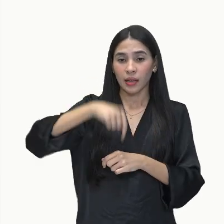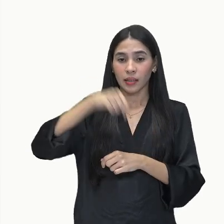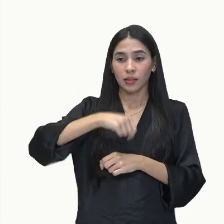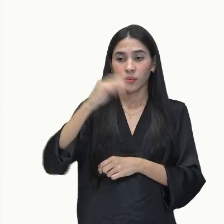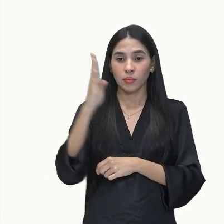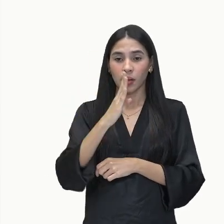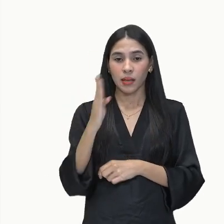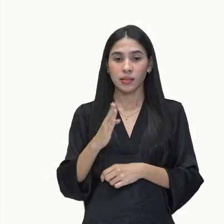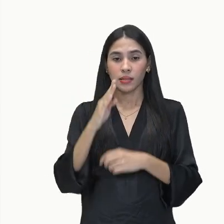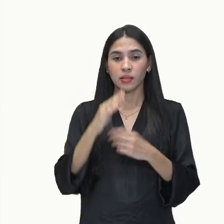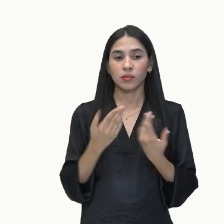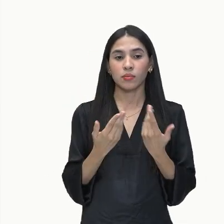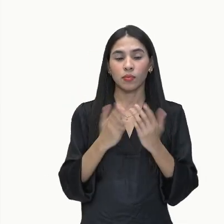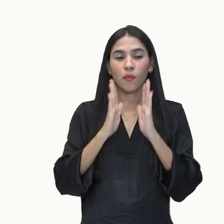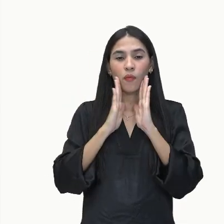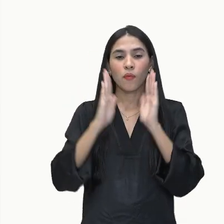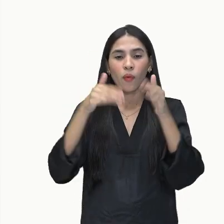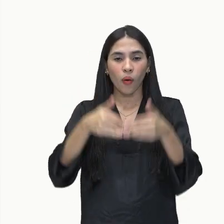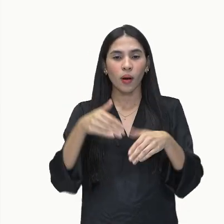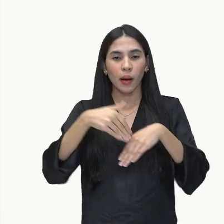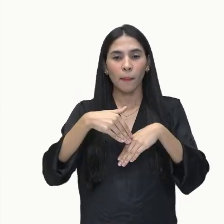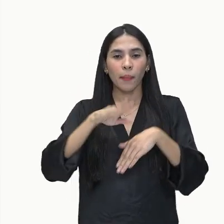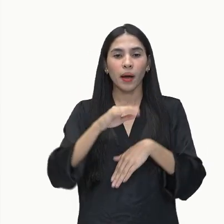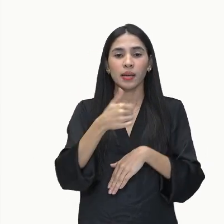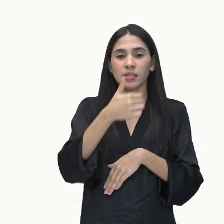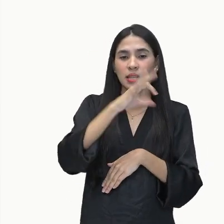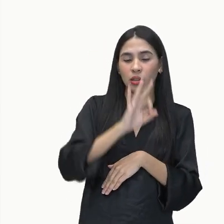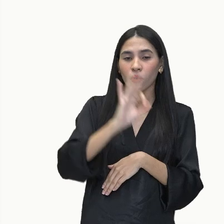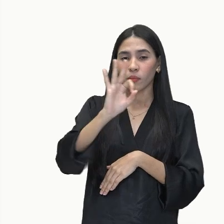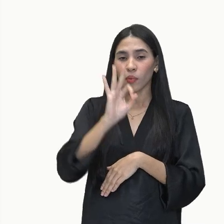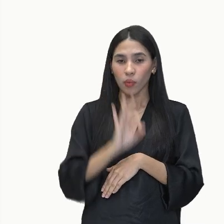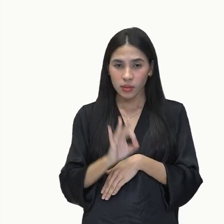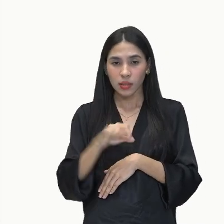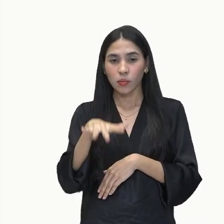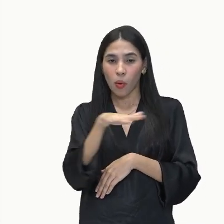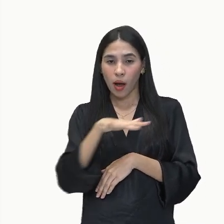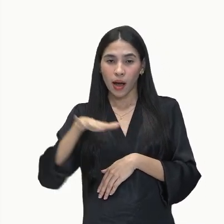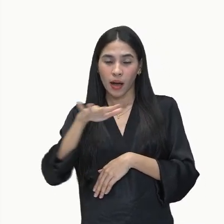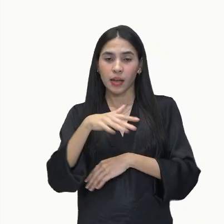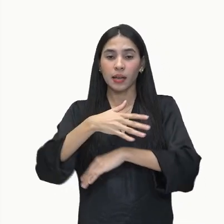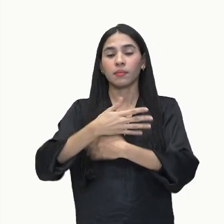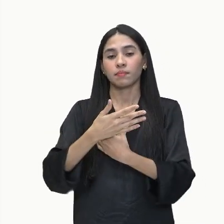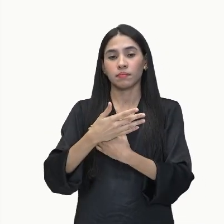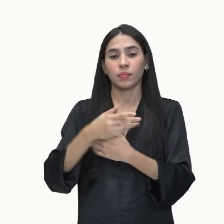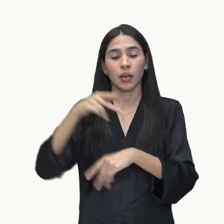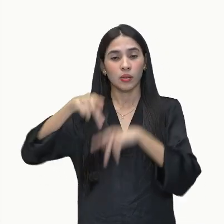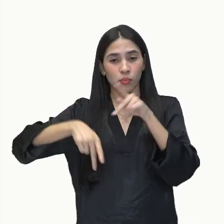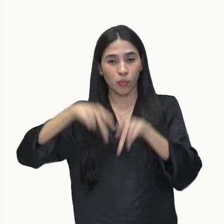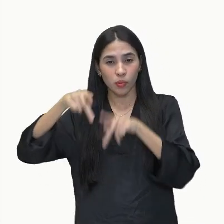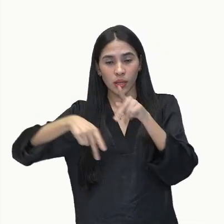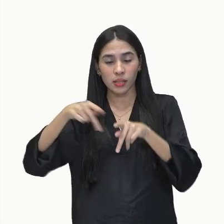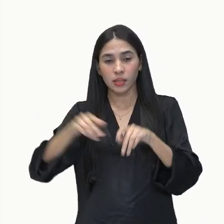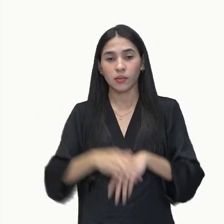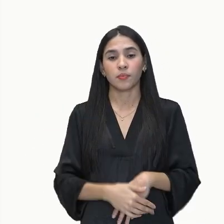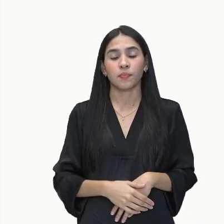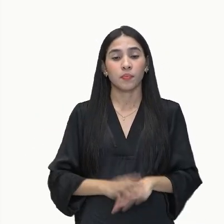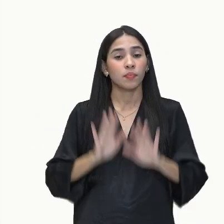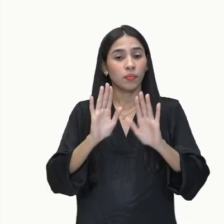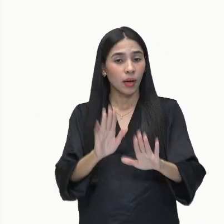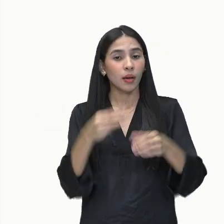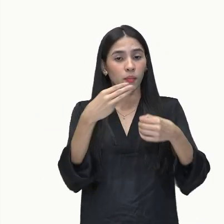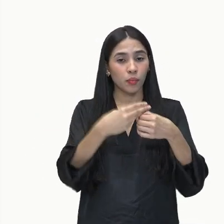eles correspondem a 19% das áreas urbanizadas. Né? E os municípios da